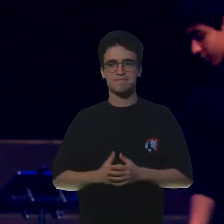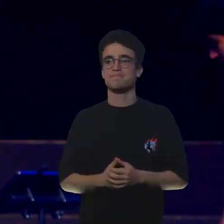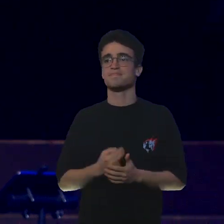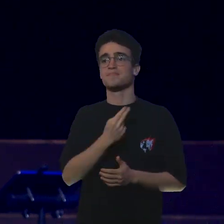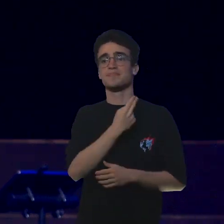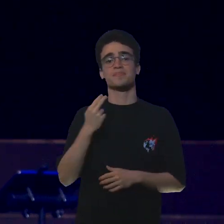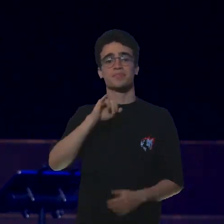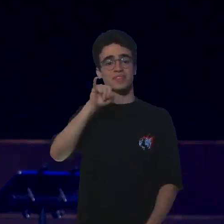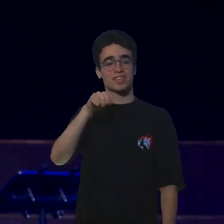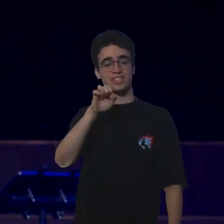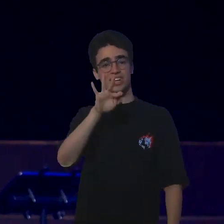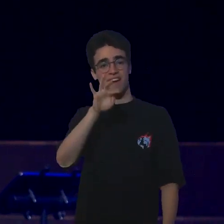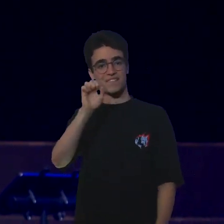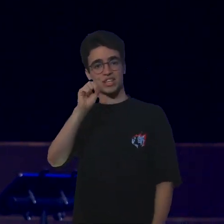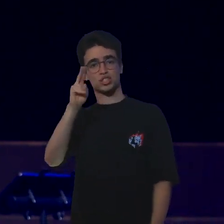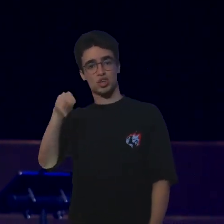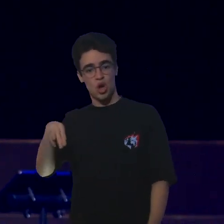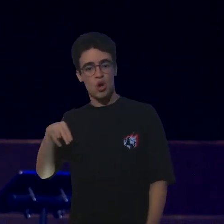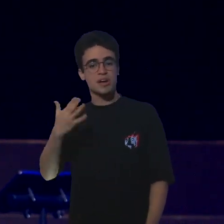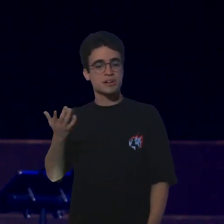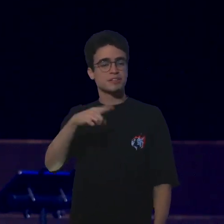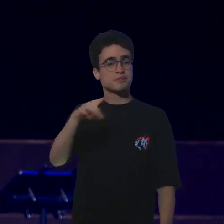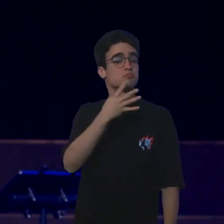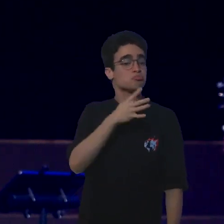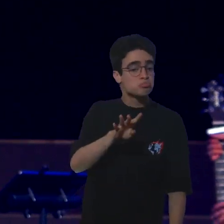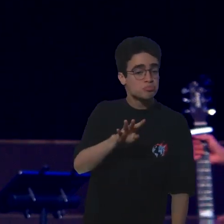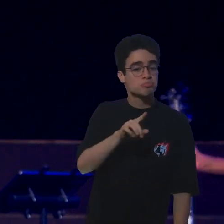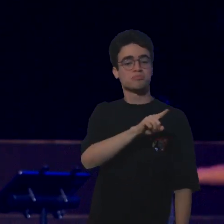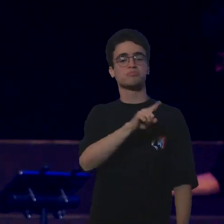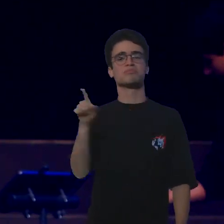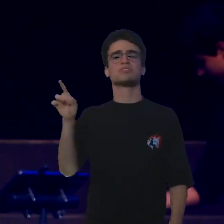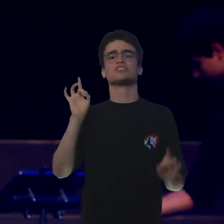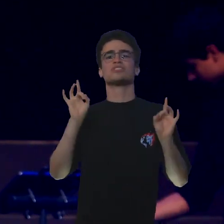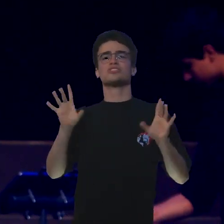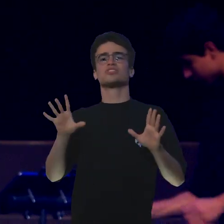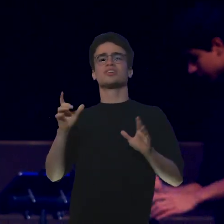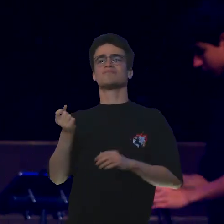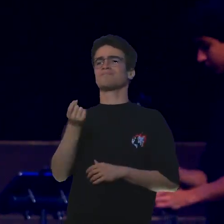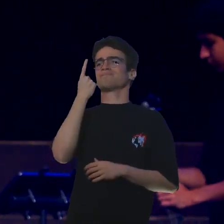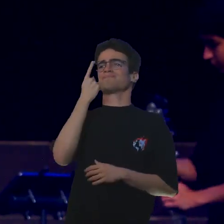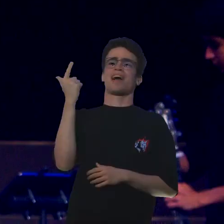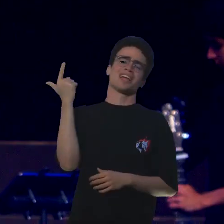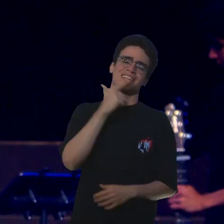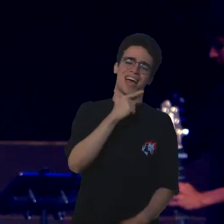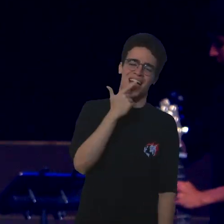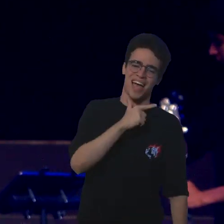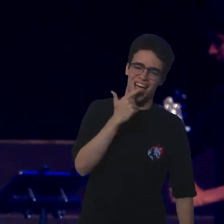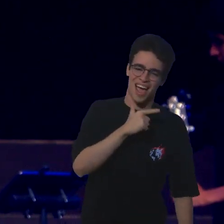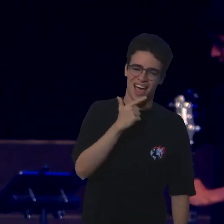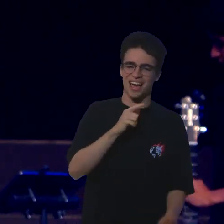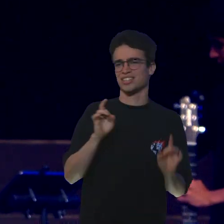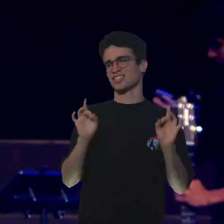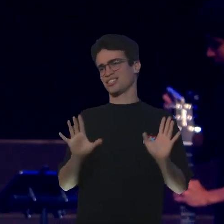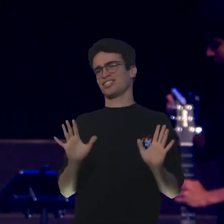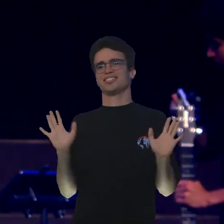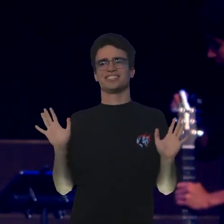Me chamo Jefferson, para aqueles que não me conhecem, talvez só esteja perdendo dar boas risadas comigo, só